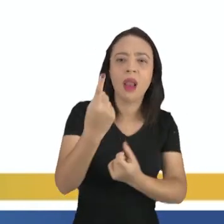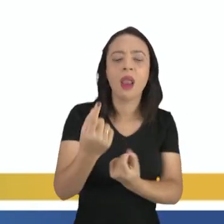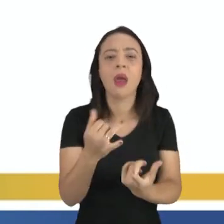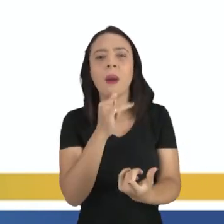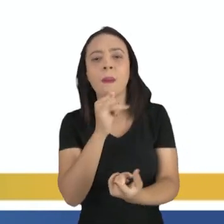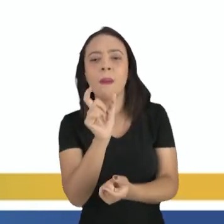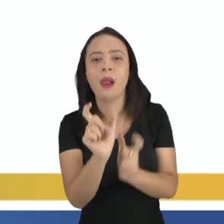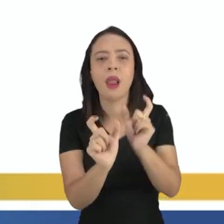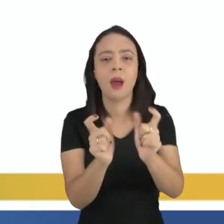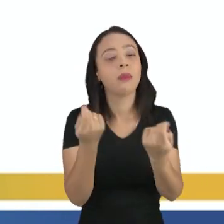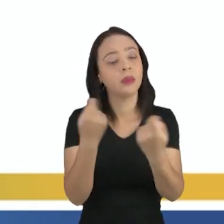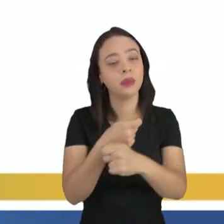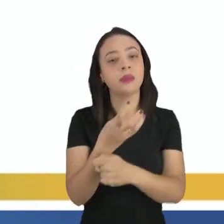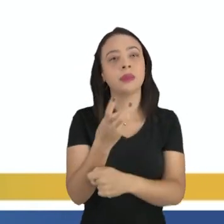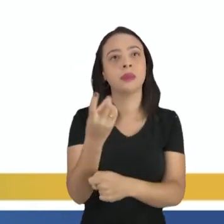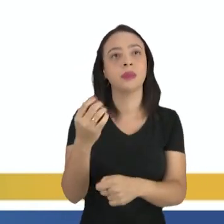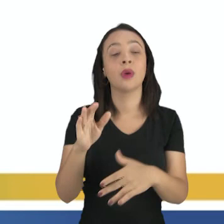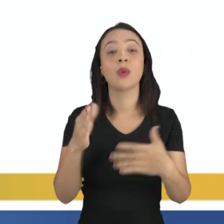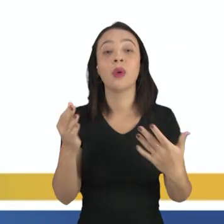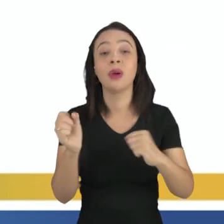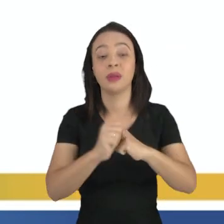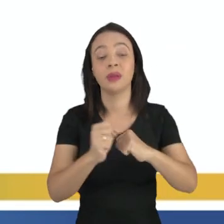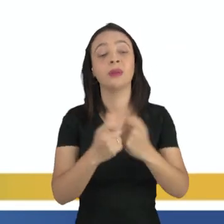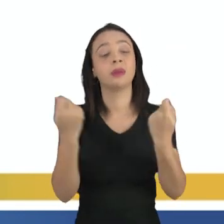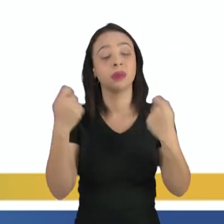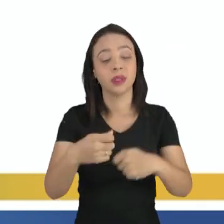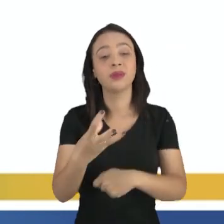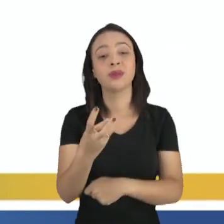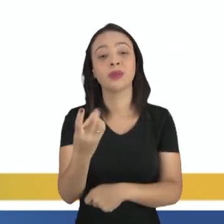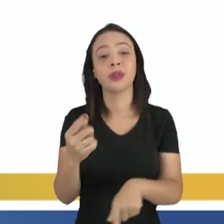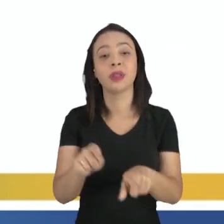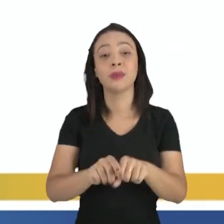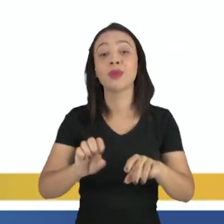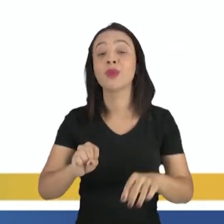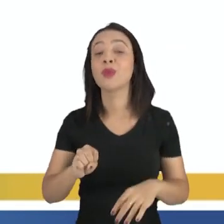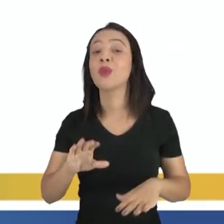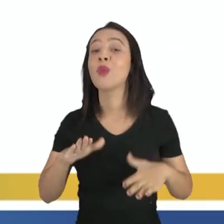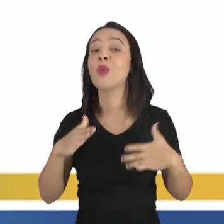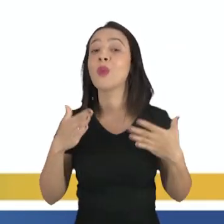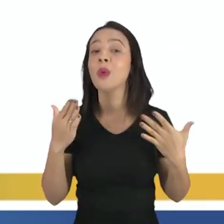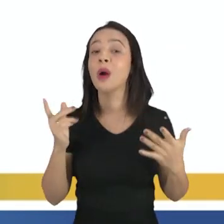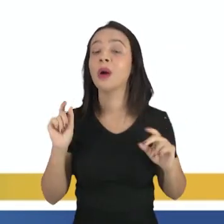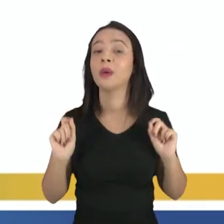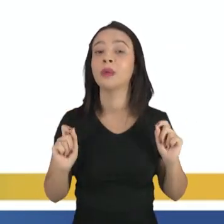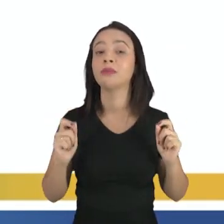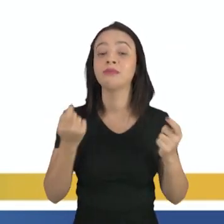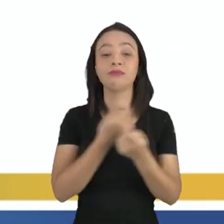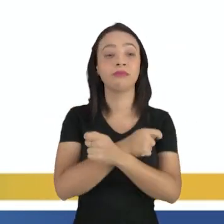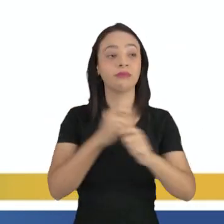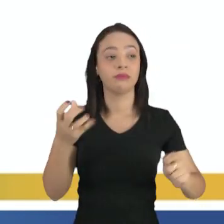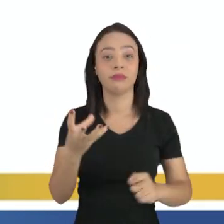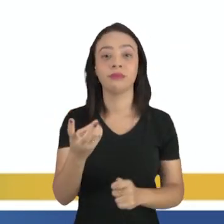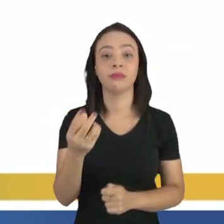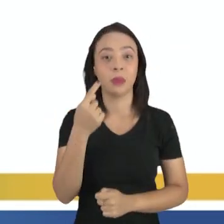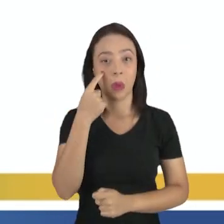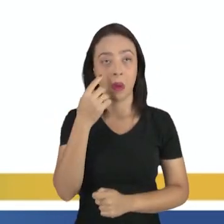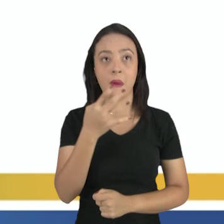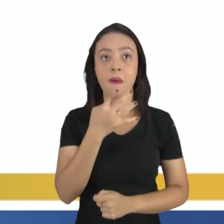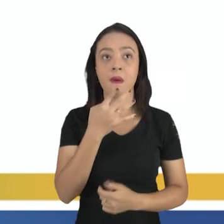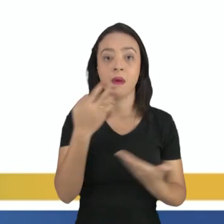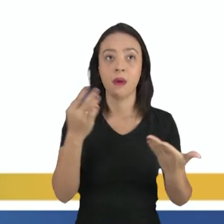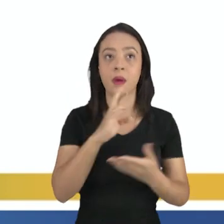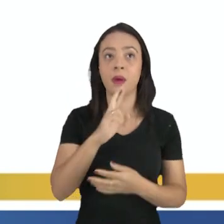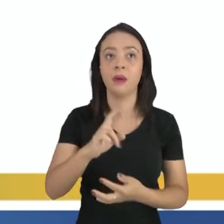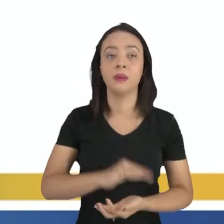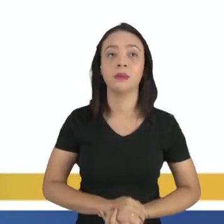incontáveis. Qual desses substantivos aí são contáveis e quais são incontáveis? Vamos ver a resposta juntos?